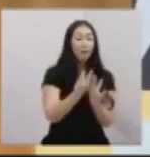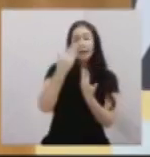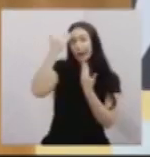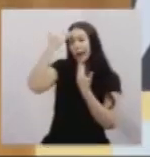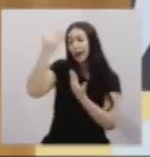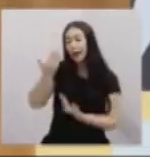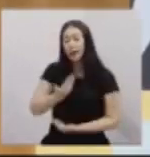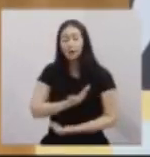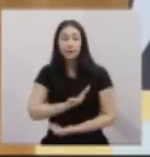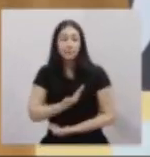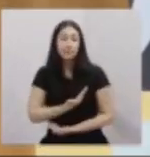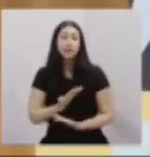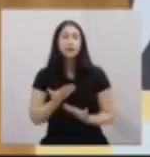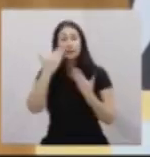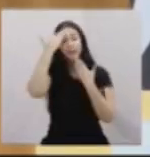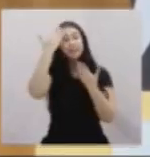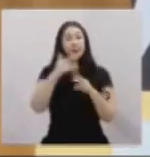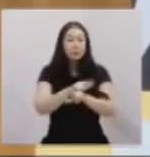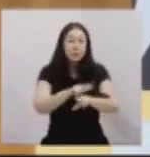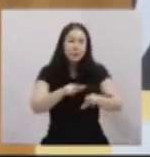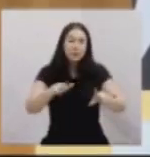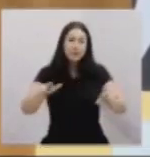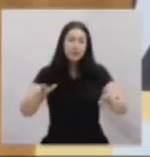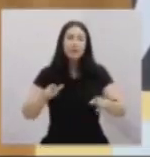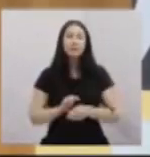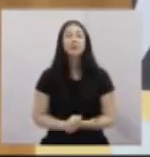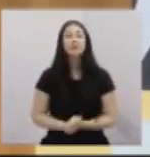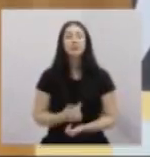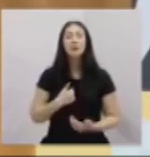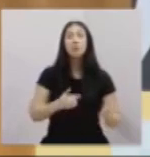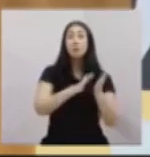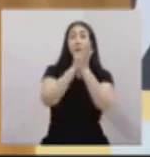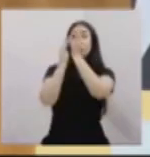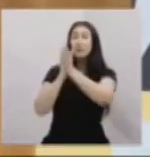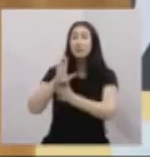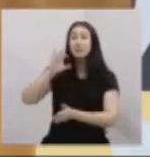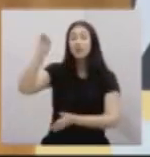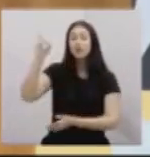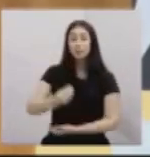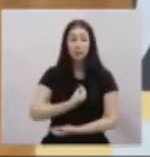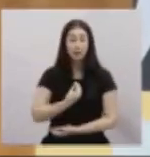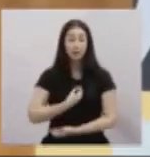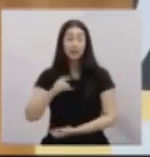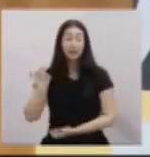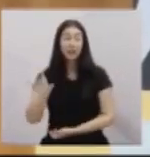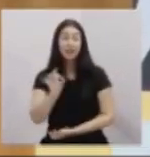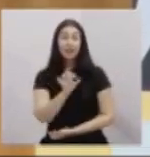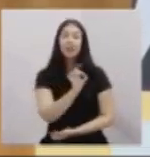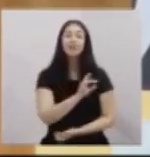pelos colegas, pelos irmãos em Cristo. Louvo a Deus pela vida de cada um que está aqui nesta